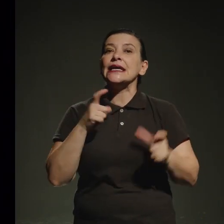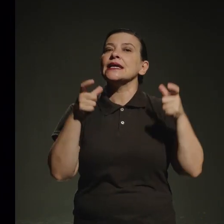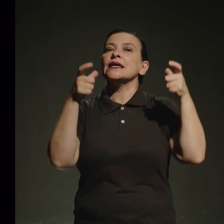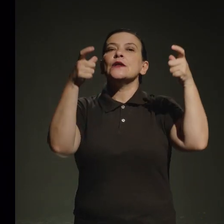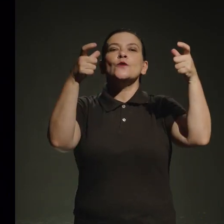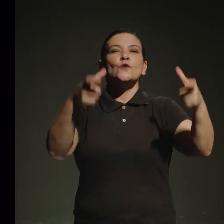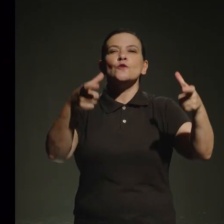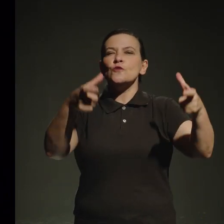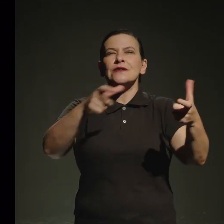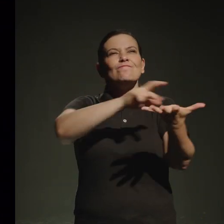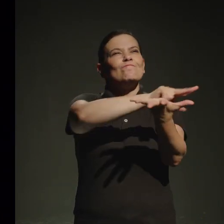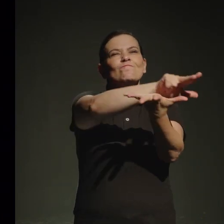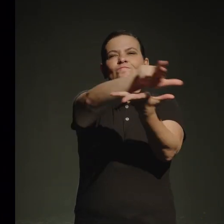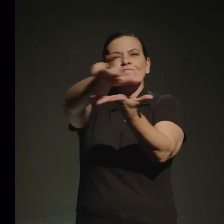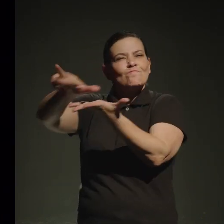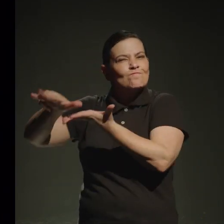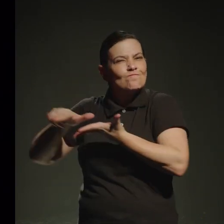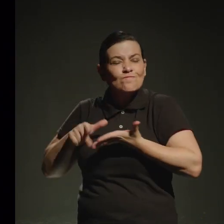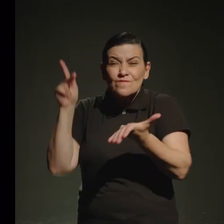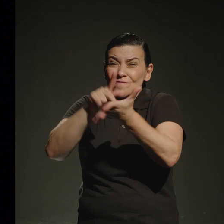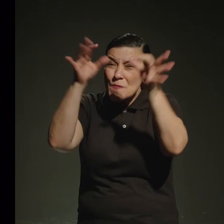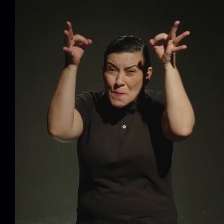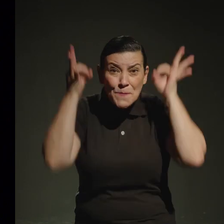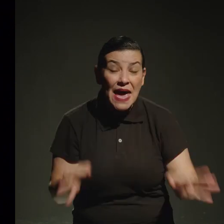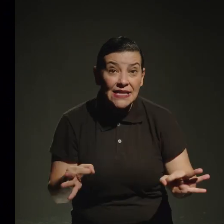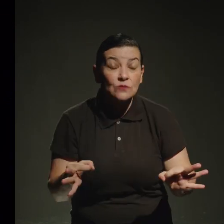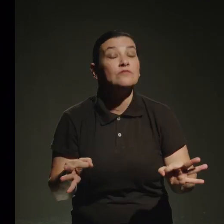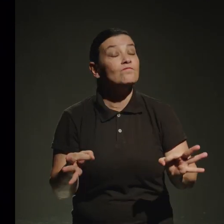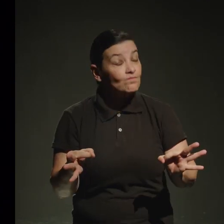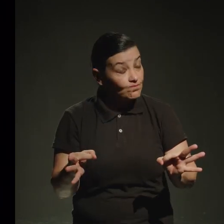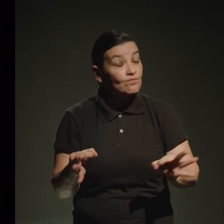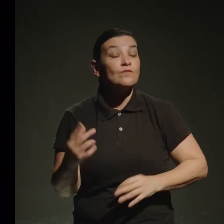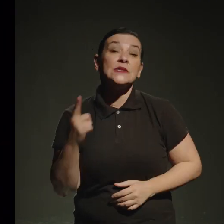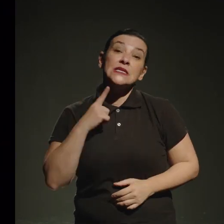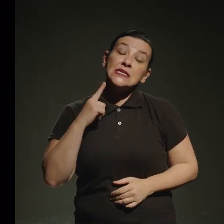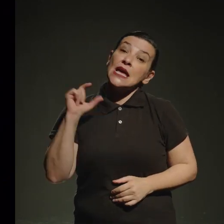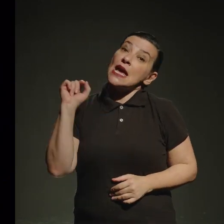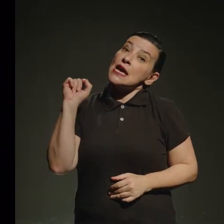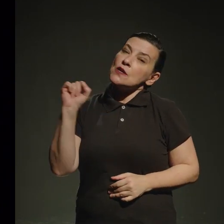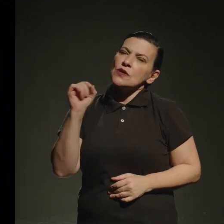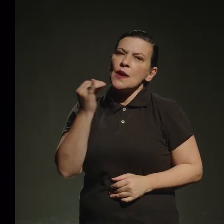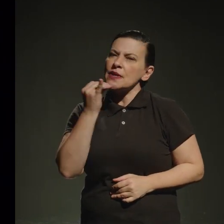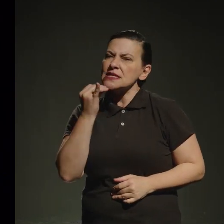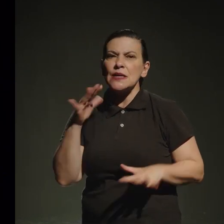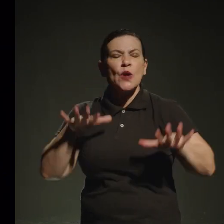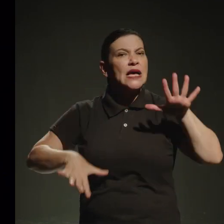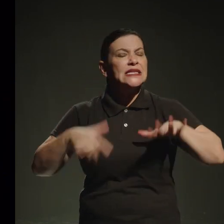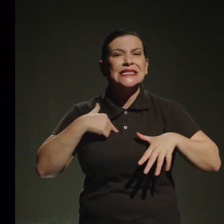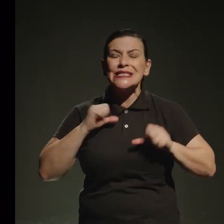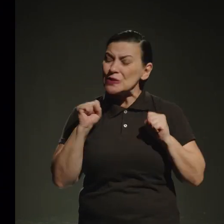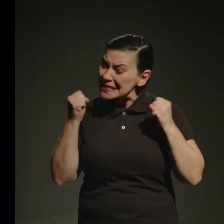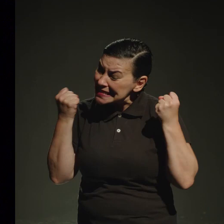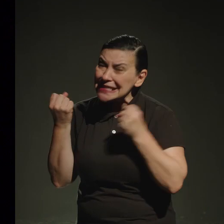ocupa, lugar no espaço, espaço físico real. Portanto, embora não consiga encontrá-la em lugar algum, eu tenho provas de que